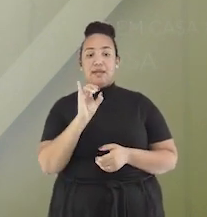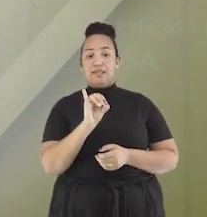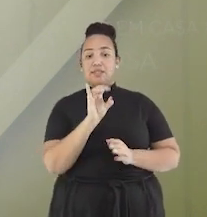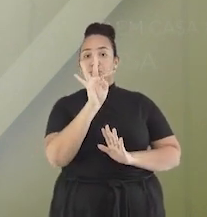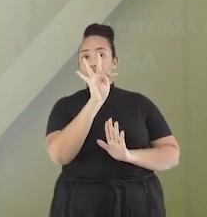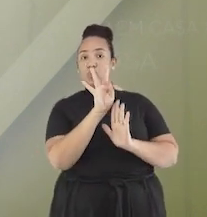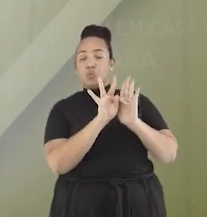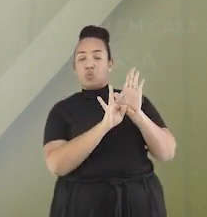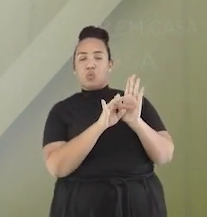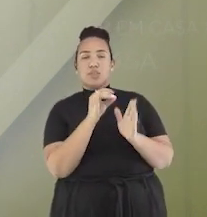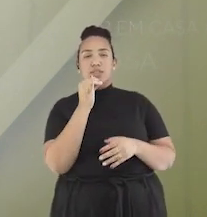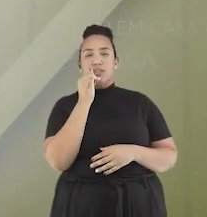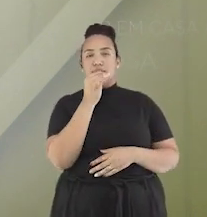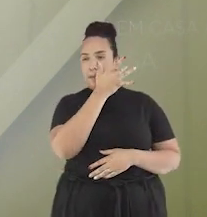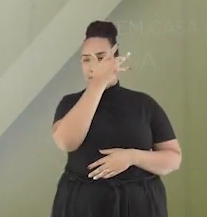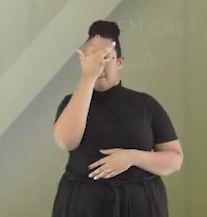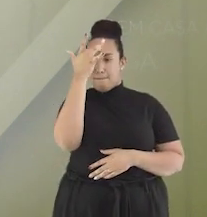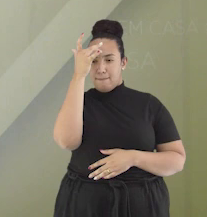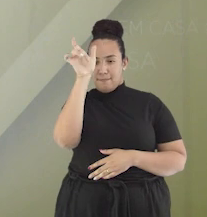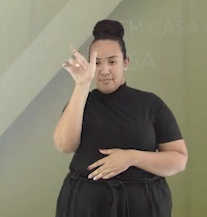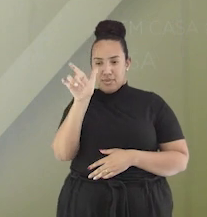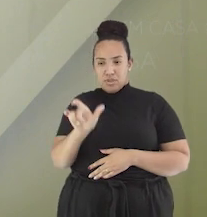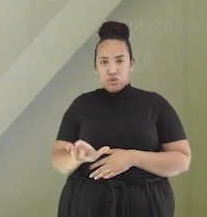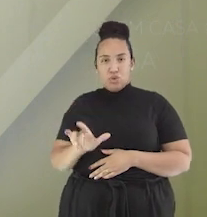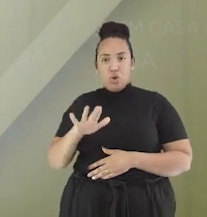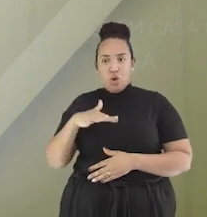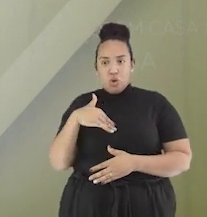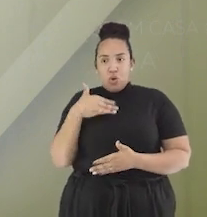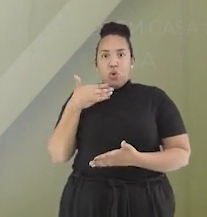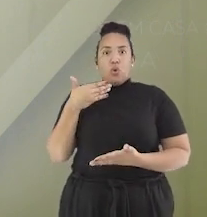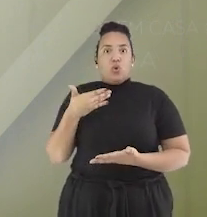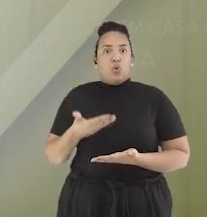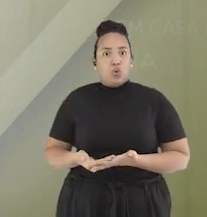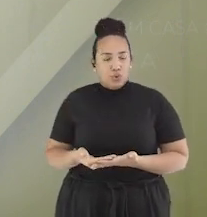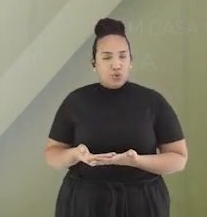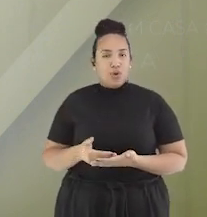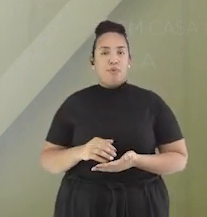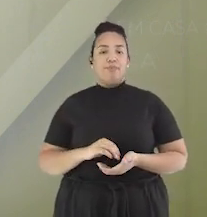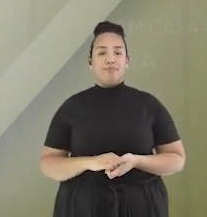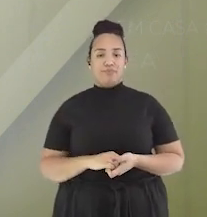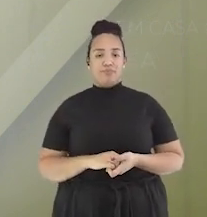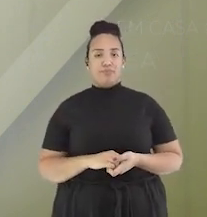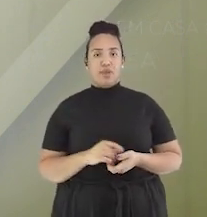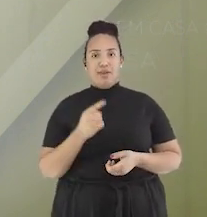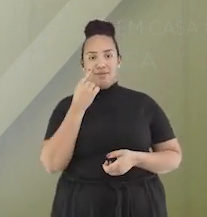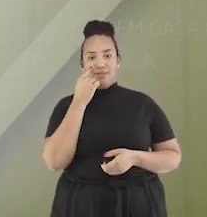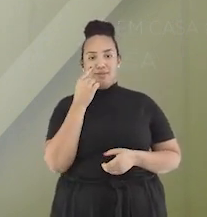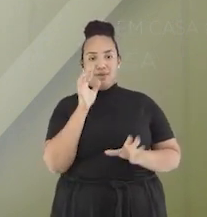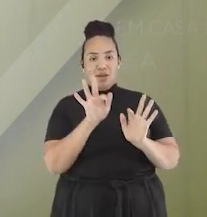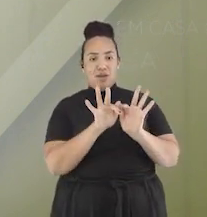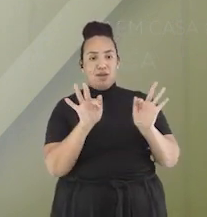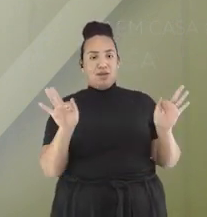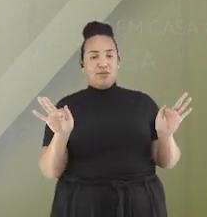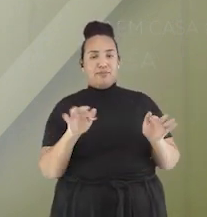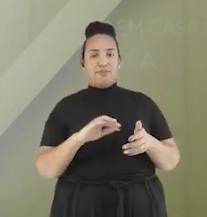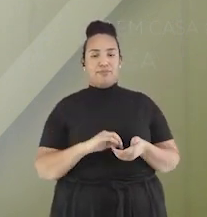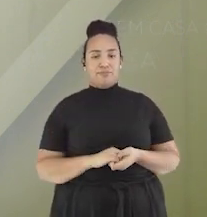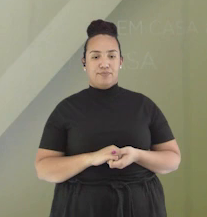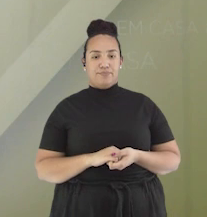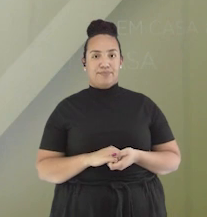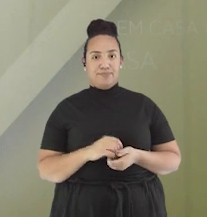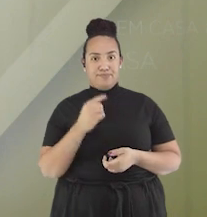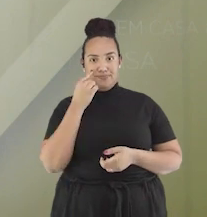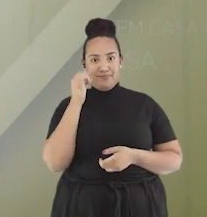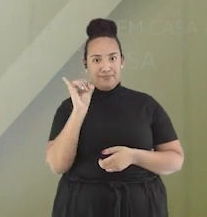no texto existe um momento em que o personagem se assusta e solta a seguinte